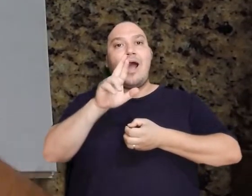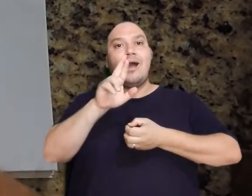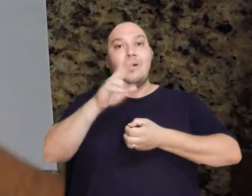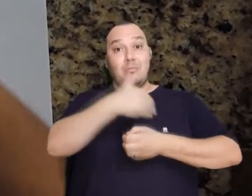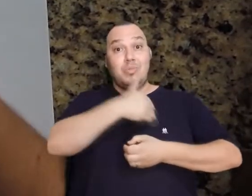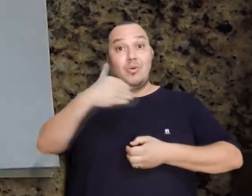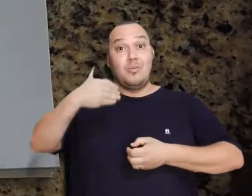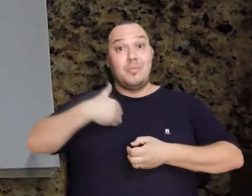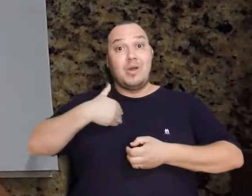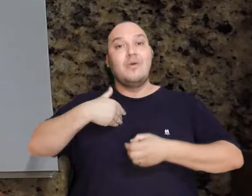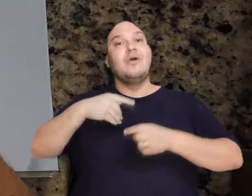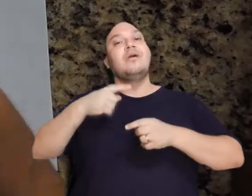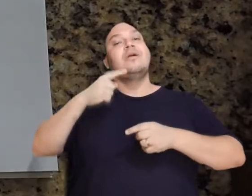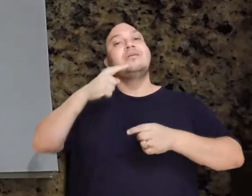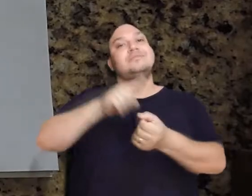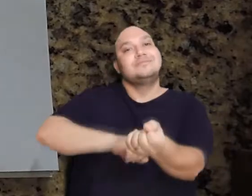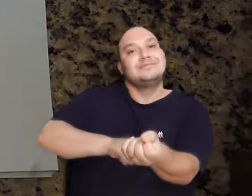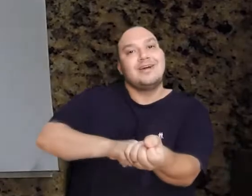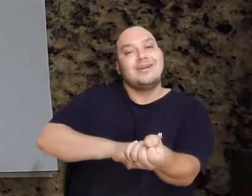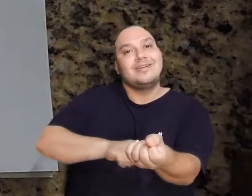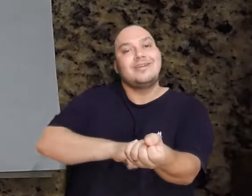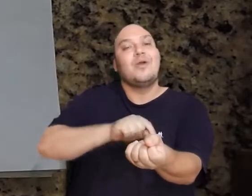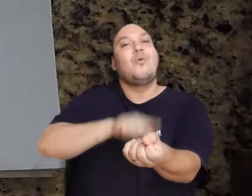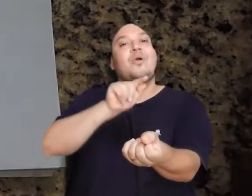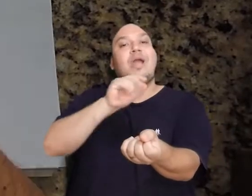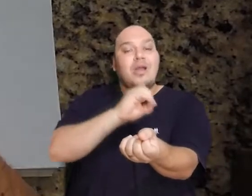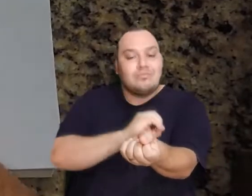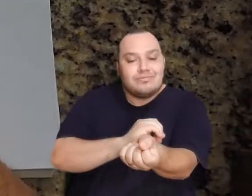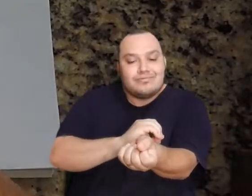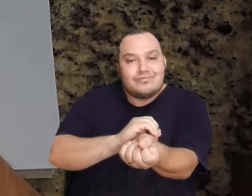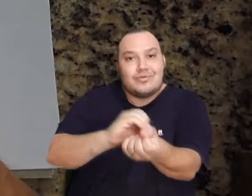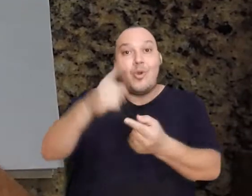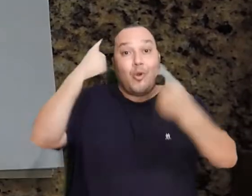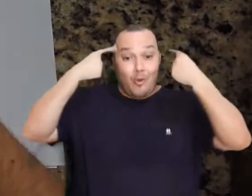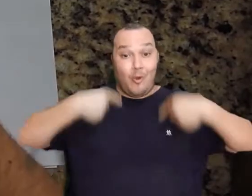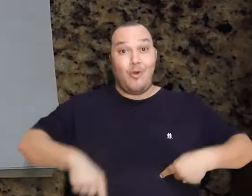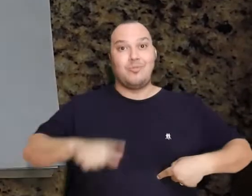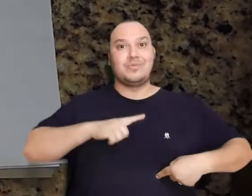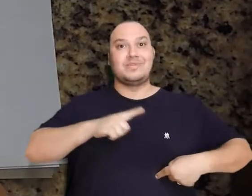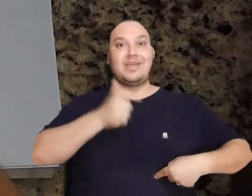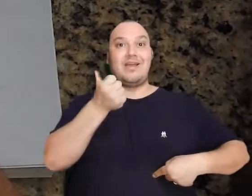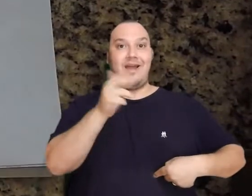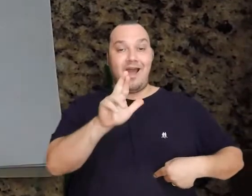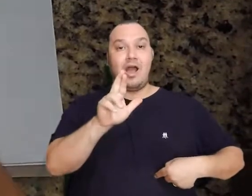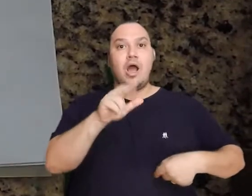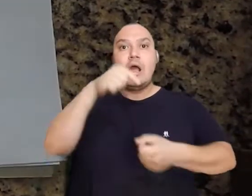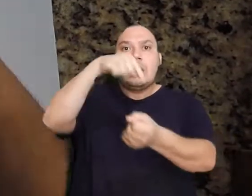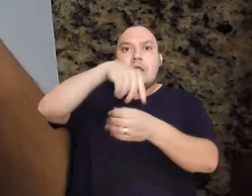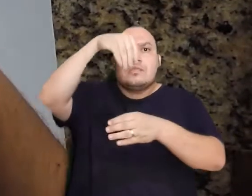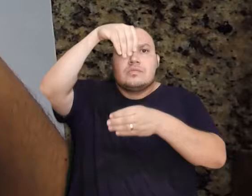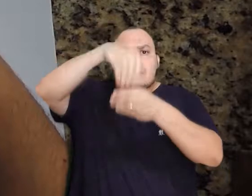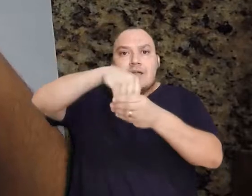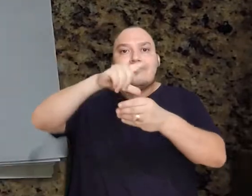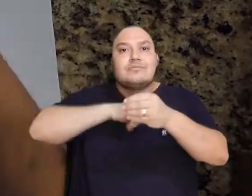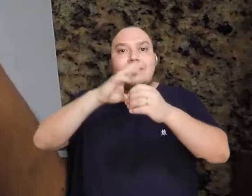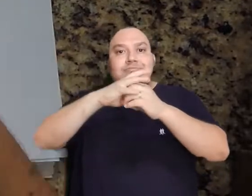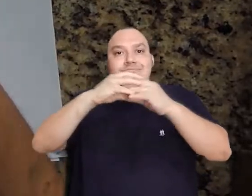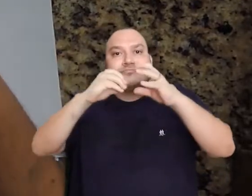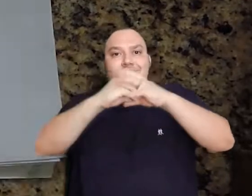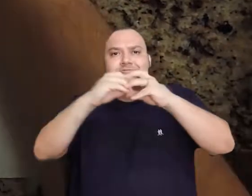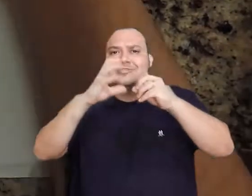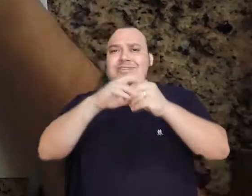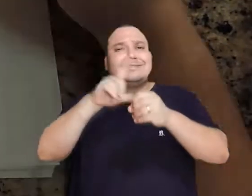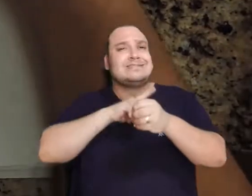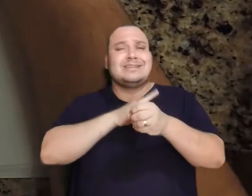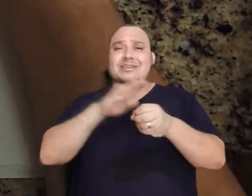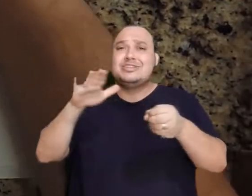o oxigênio do pulmão para o sangue, para assim ser transportado para todo o corpo. Nesses alvéolos, há